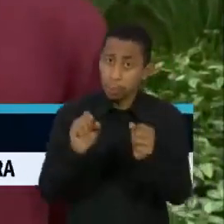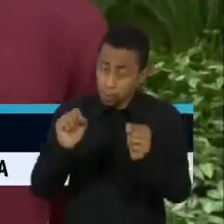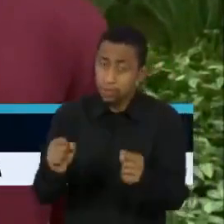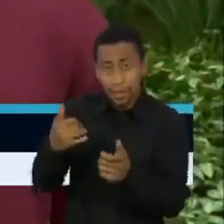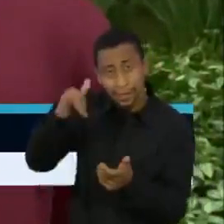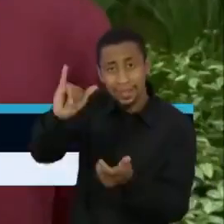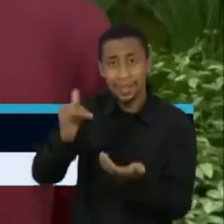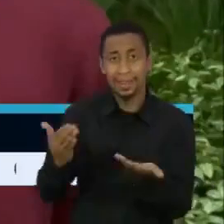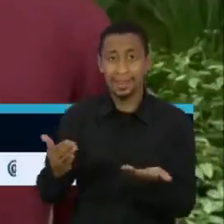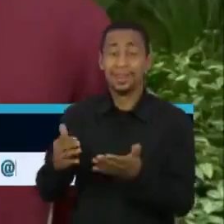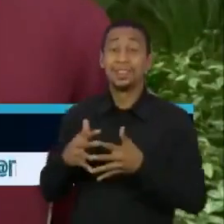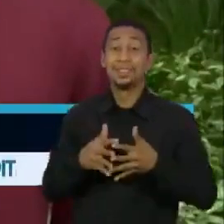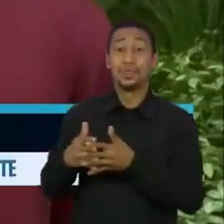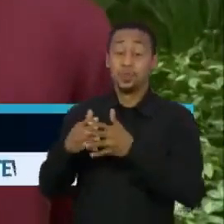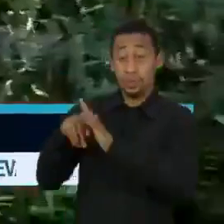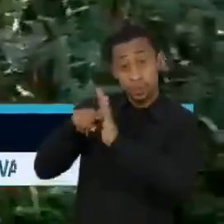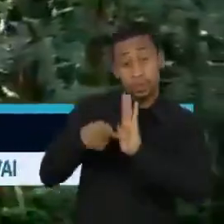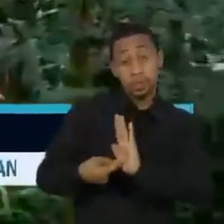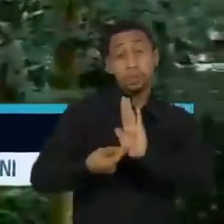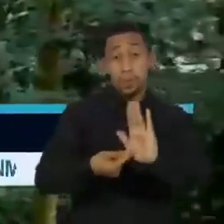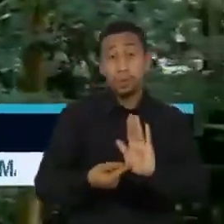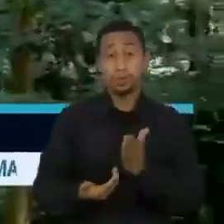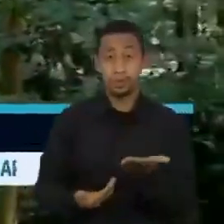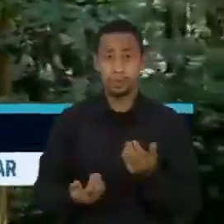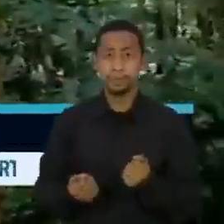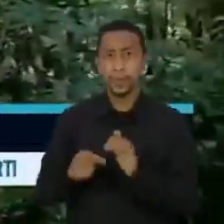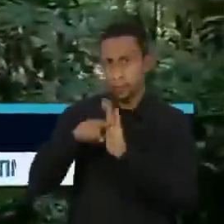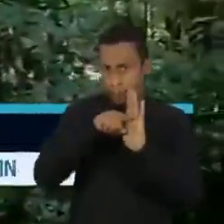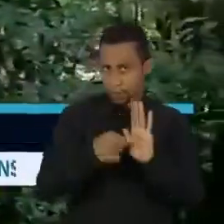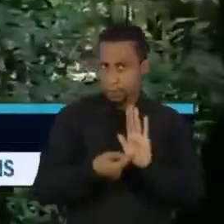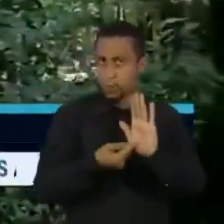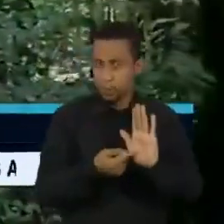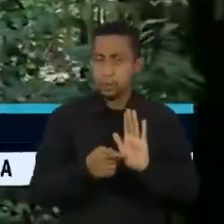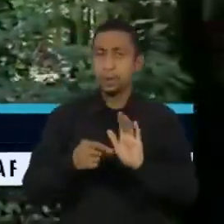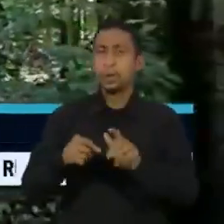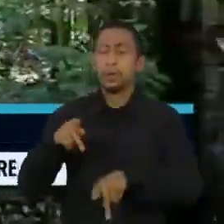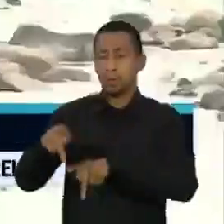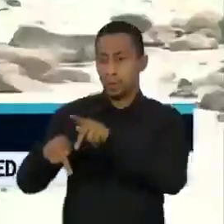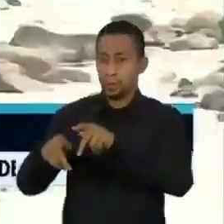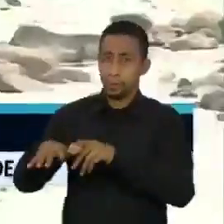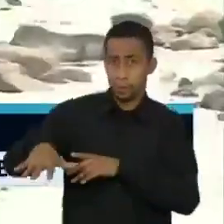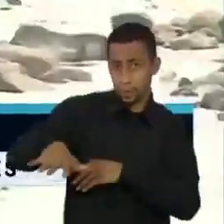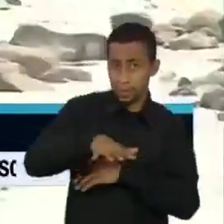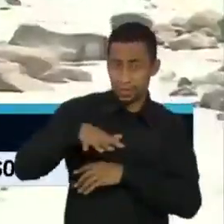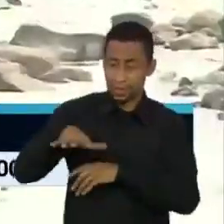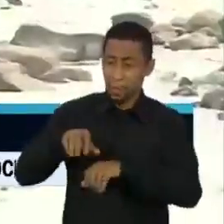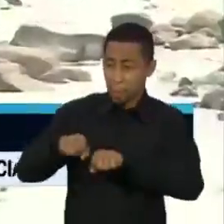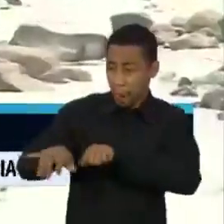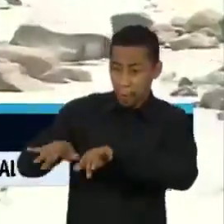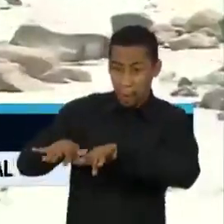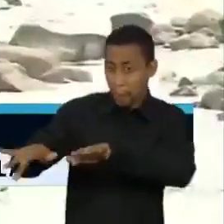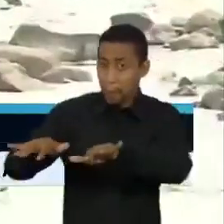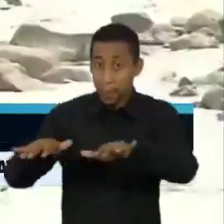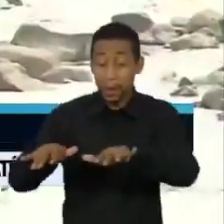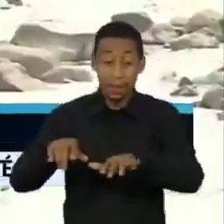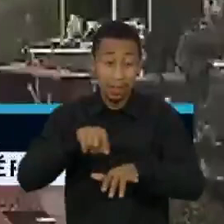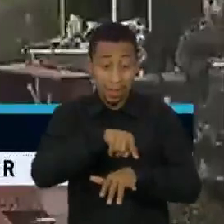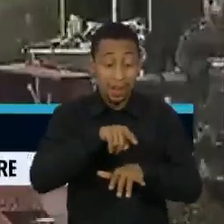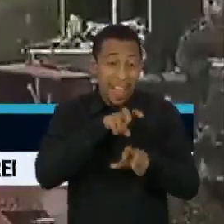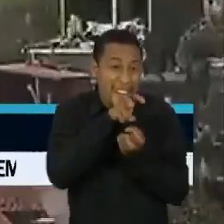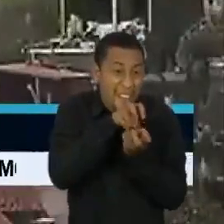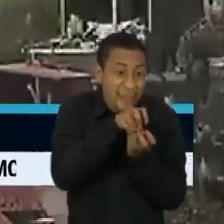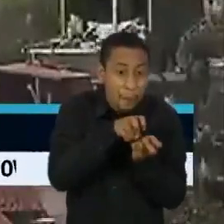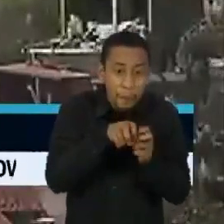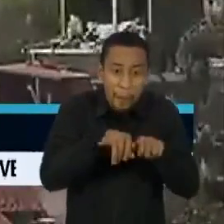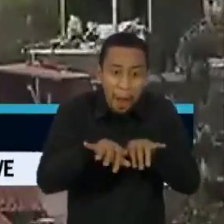Alliance, sediada nos Estados Unidos. De acordo com a pesquisa, a população de roedores que transmitem o hantavírus poderia diminuir em